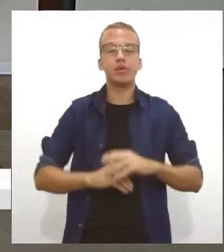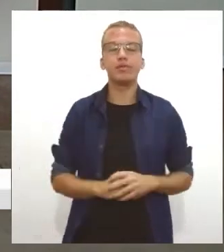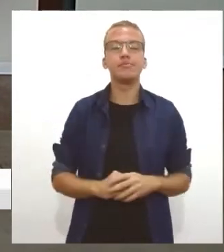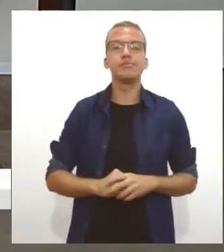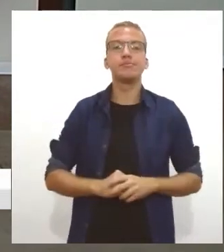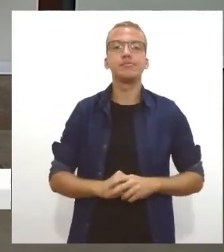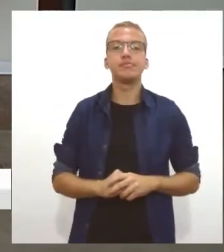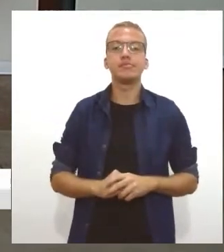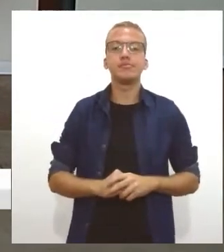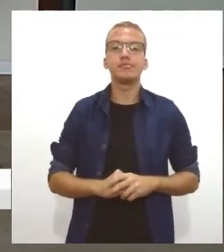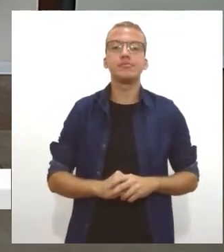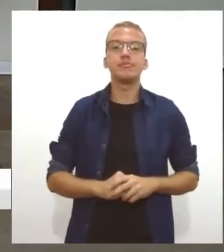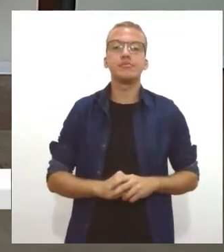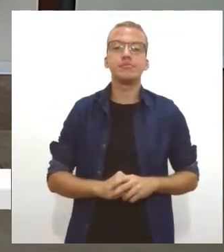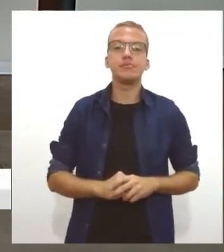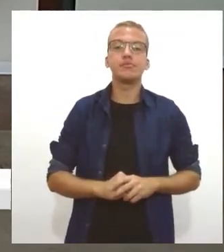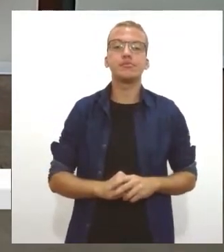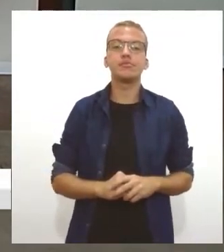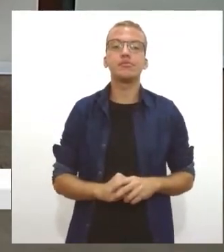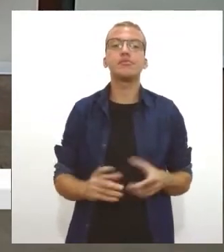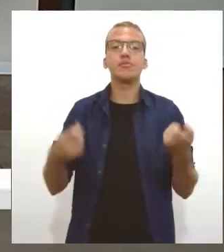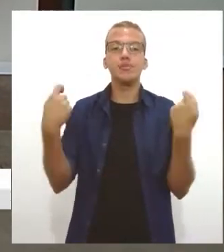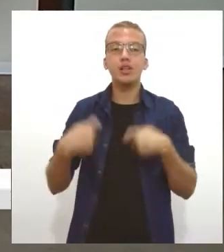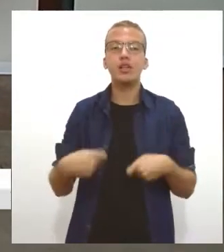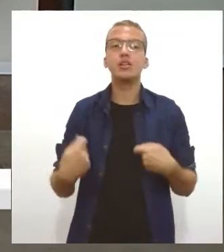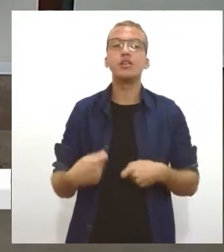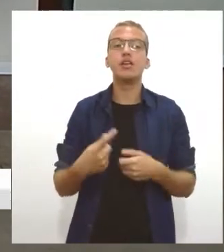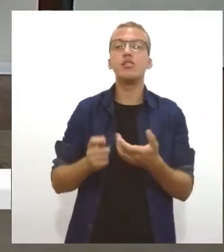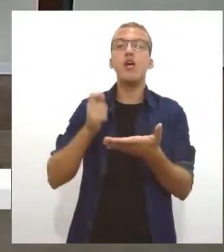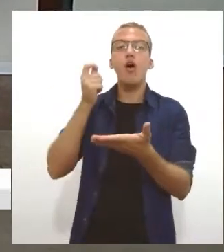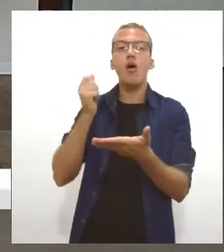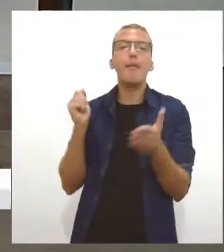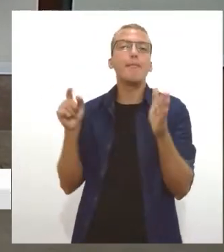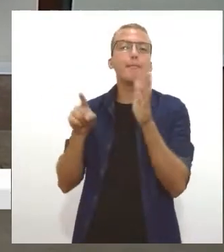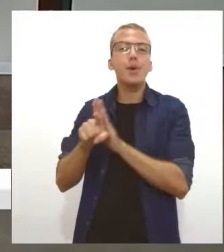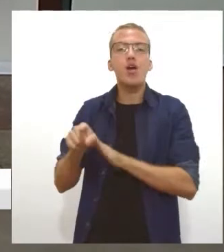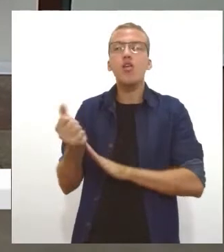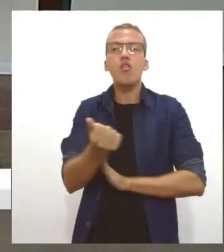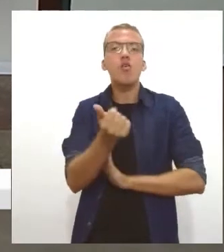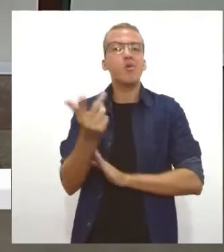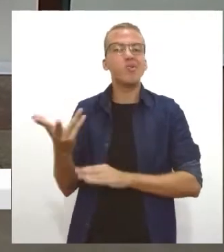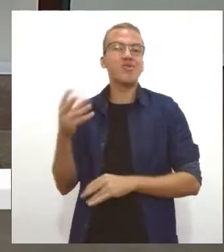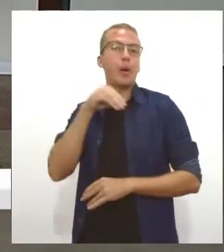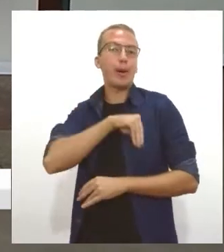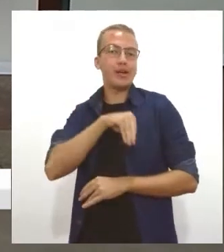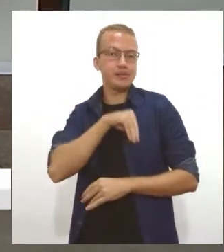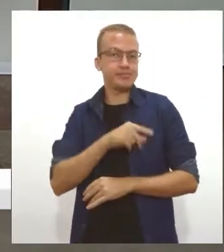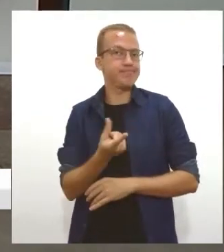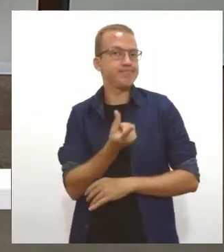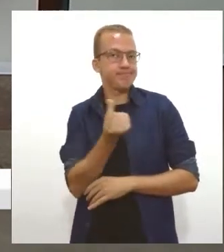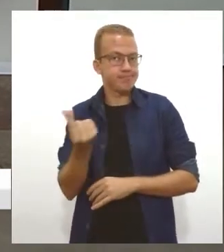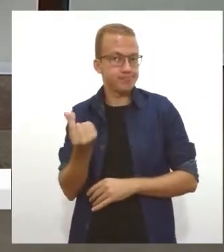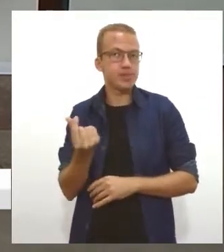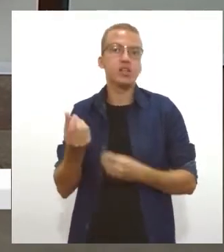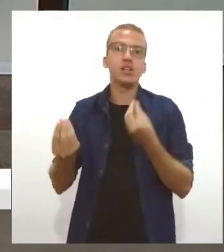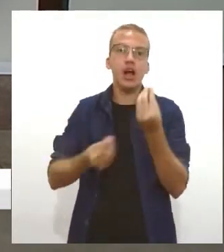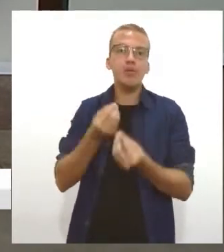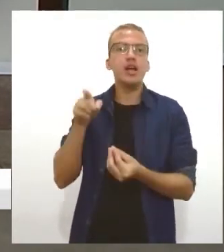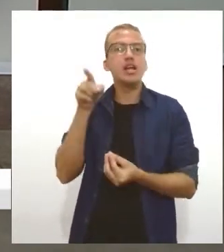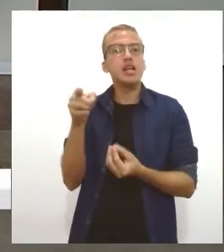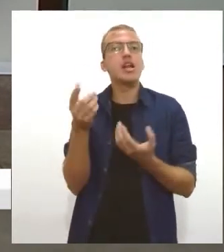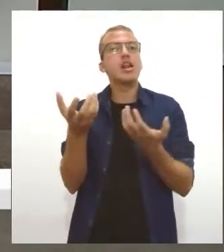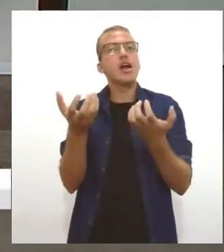Eu já volto para perguntar de quanto que é esse auxílio, como que faz para que a mulher possa,